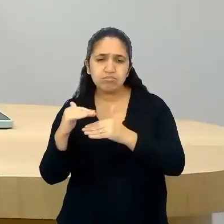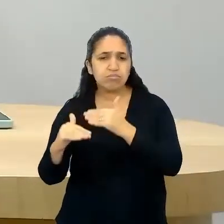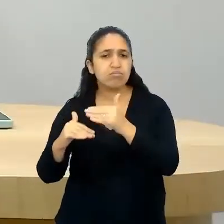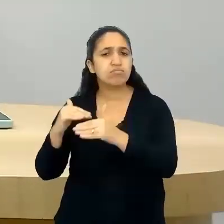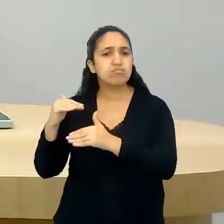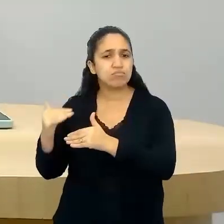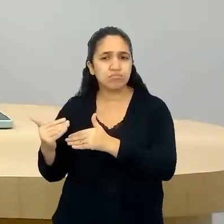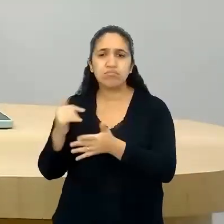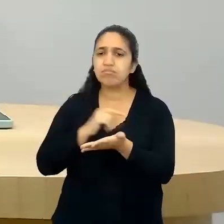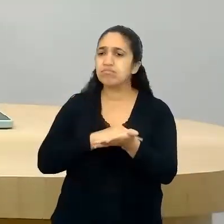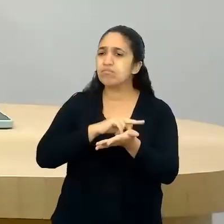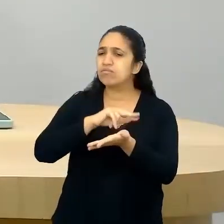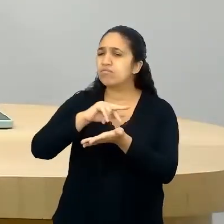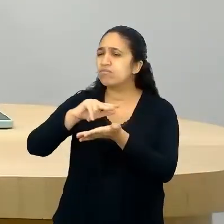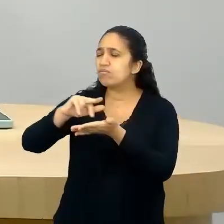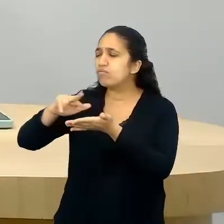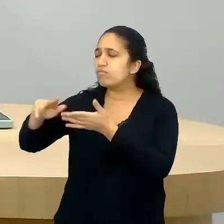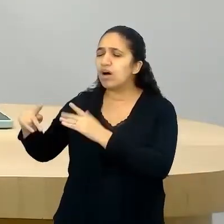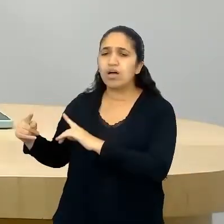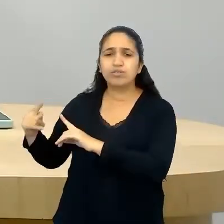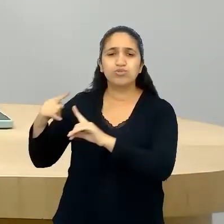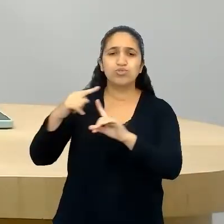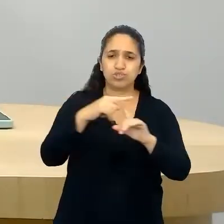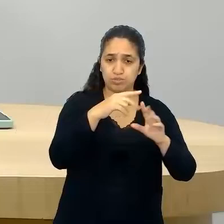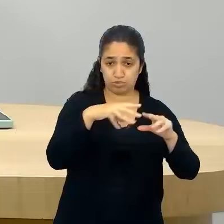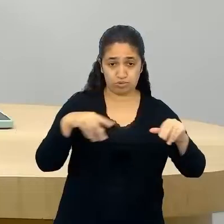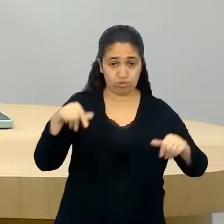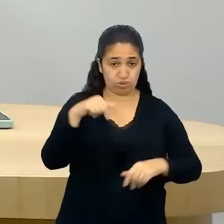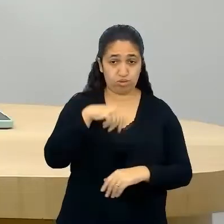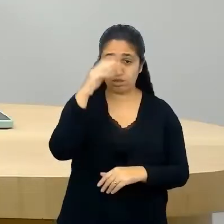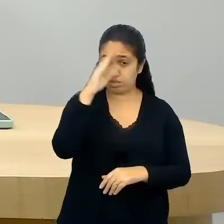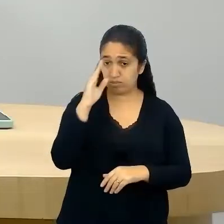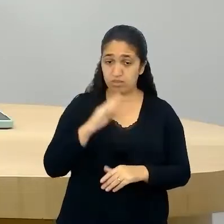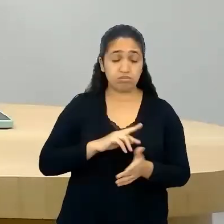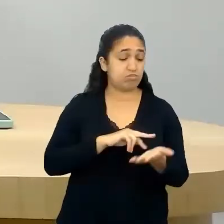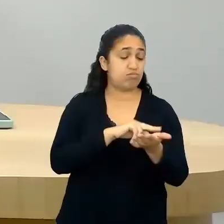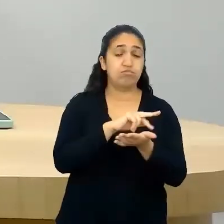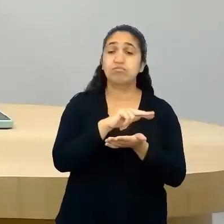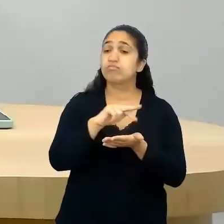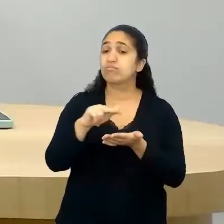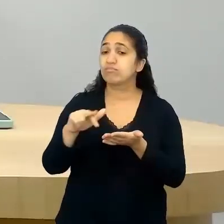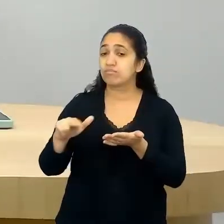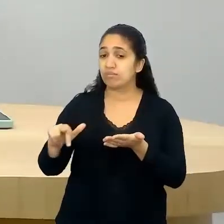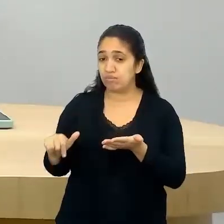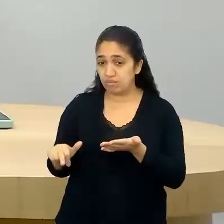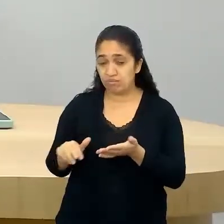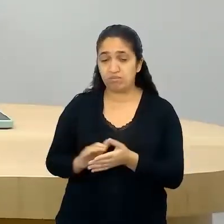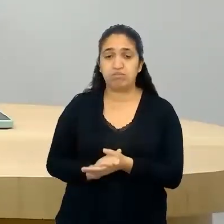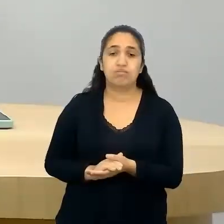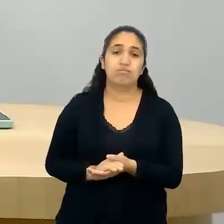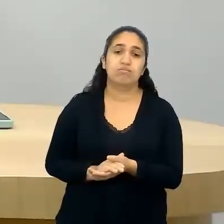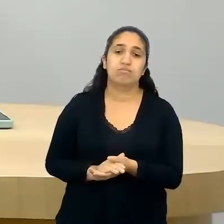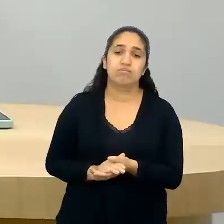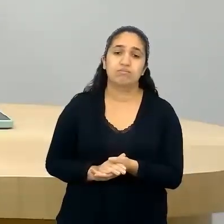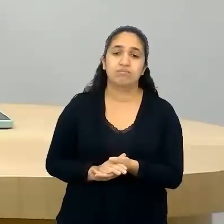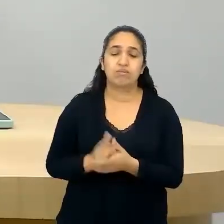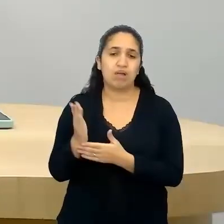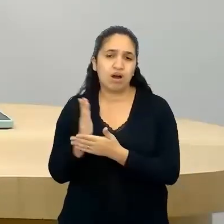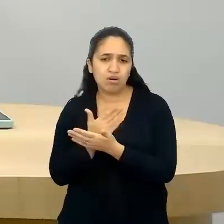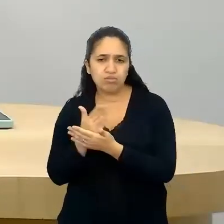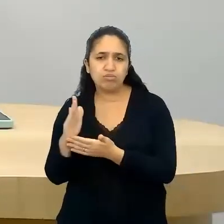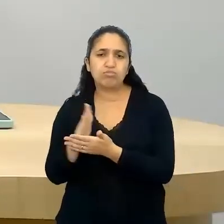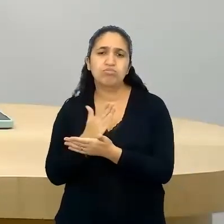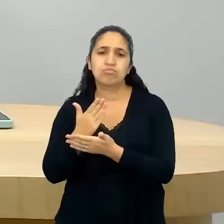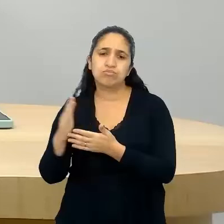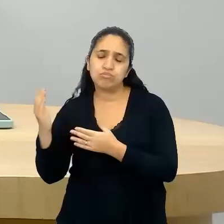né, os vários tipos de solo que o Brasil tem. O Brasil tem vários tipos de solo, né, tem, logicamente, alguns solos que